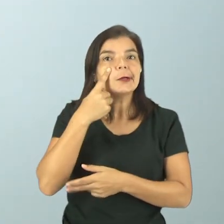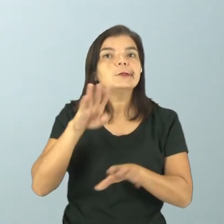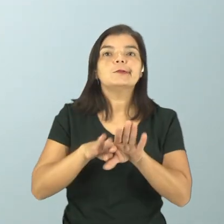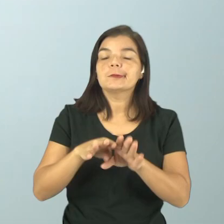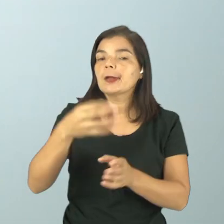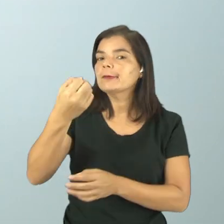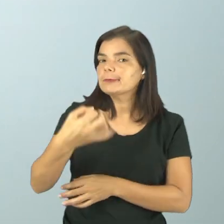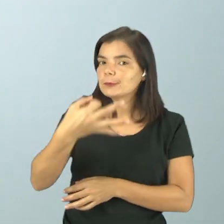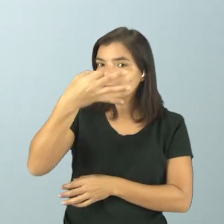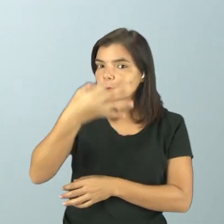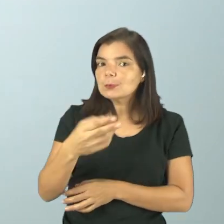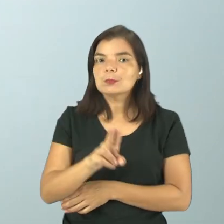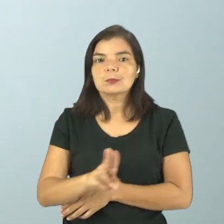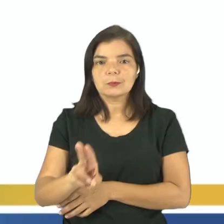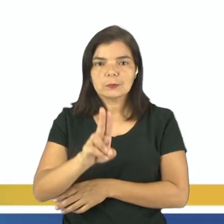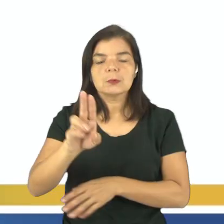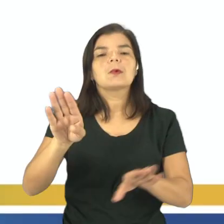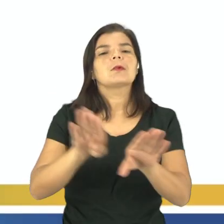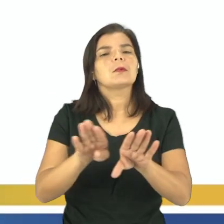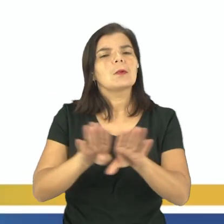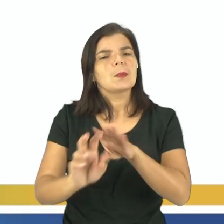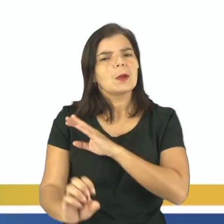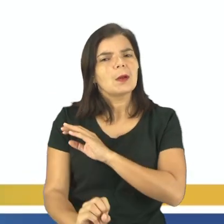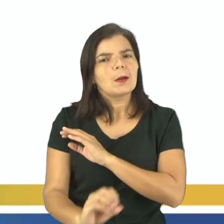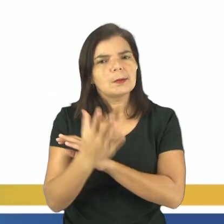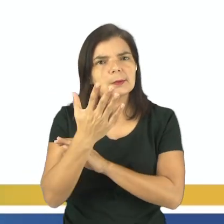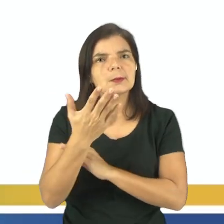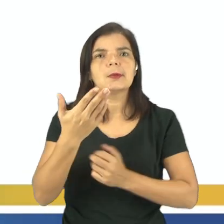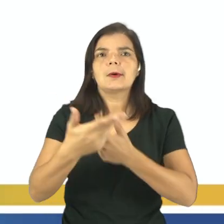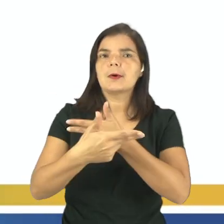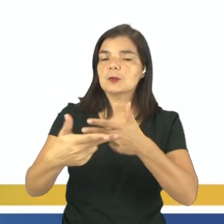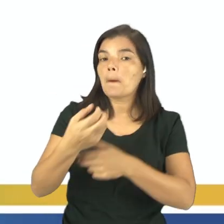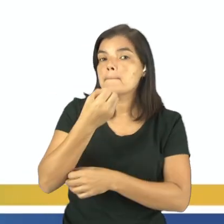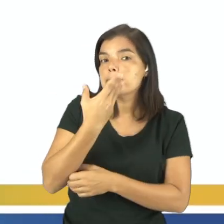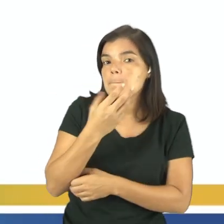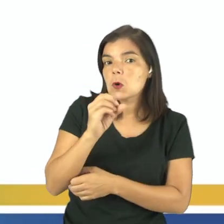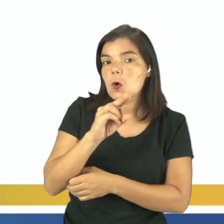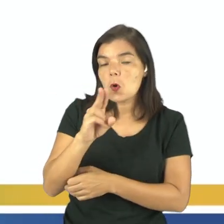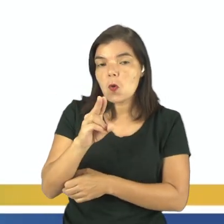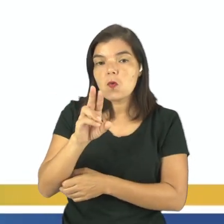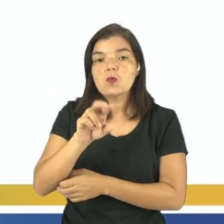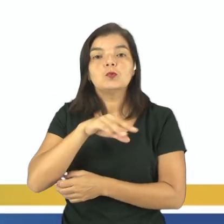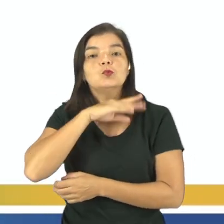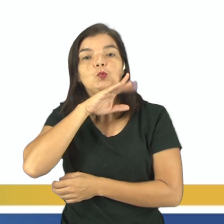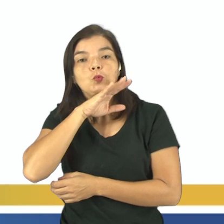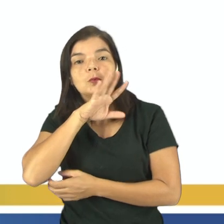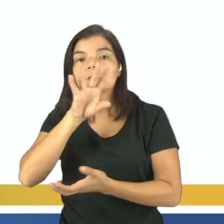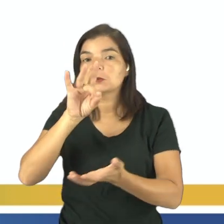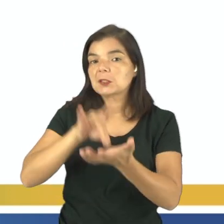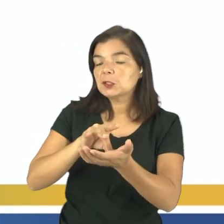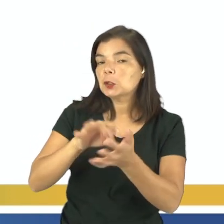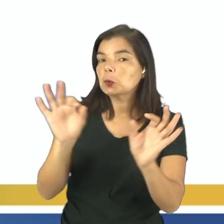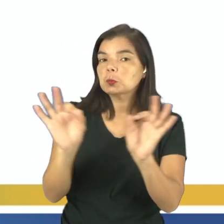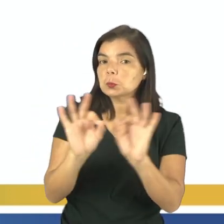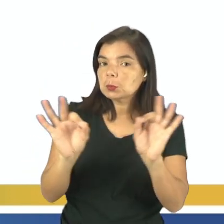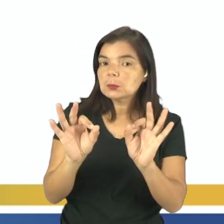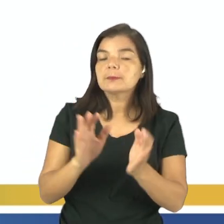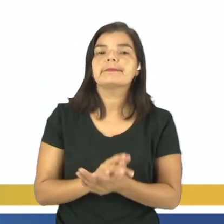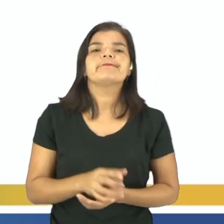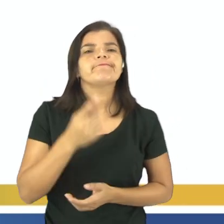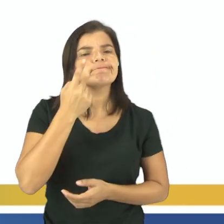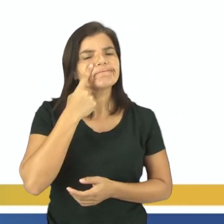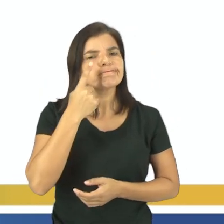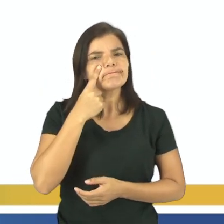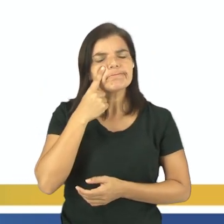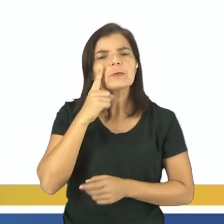juízo de valor, tá? Também acontece quando a gente diz se algo é bom, ruim, verdadeiro ou não. Cada vez que nós fazemos aí